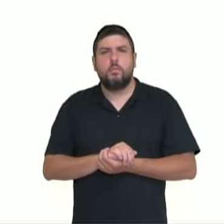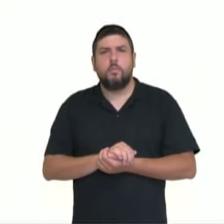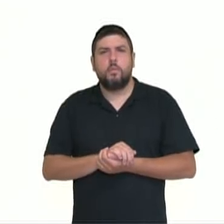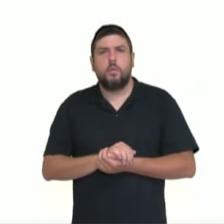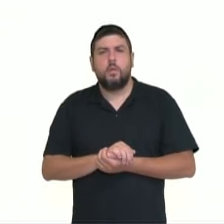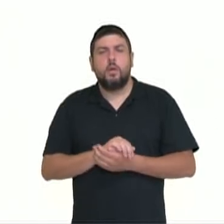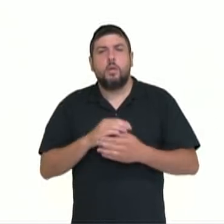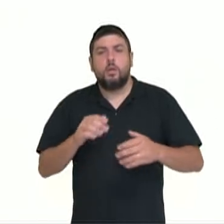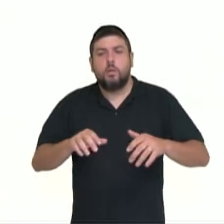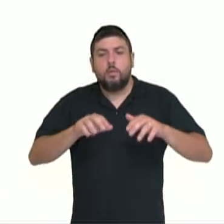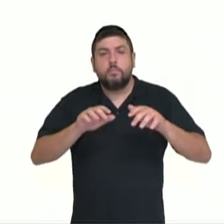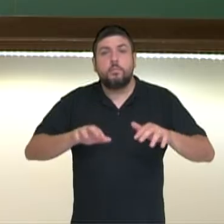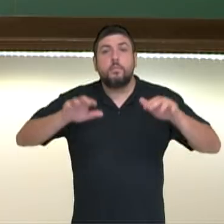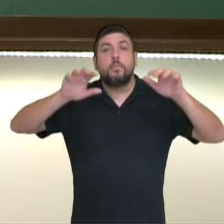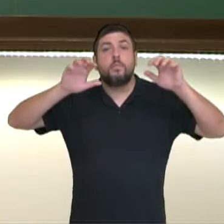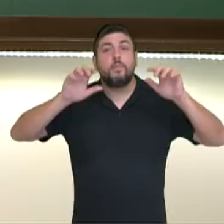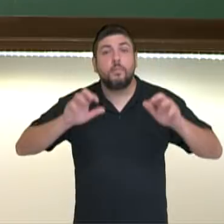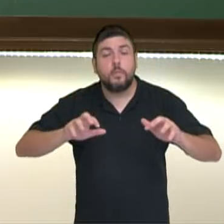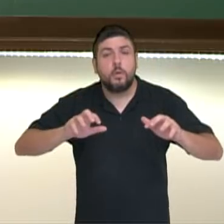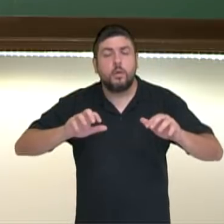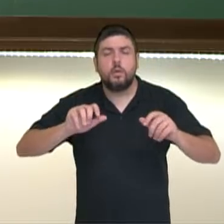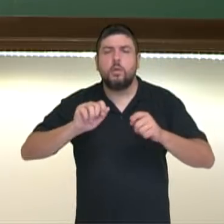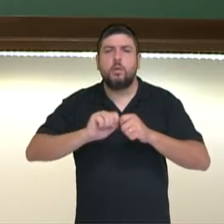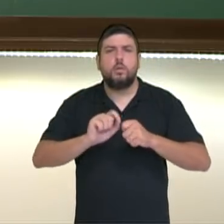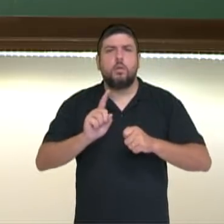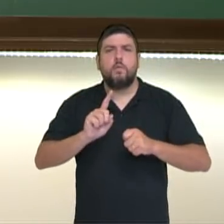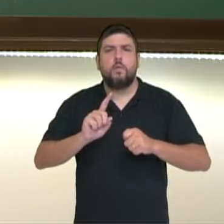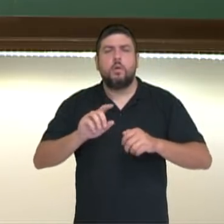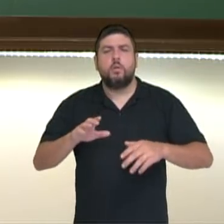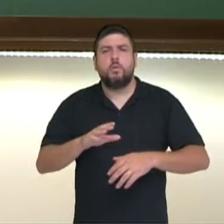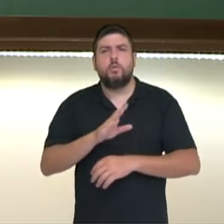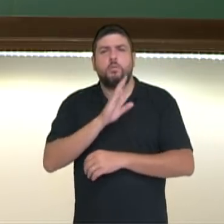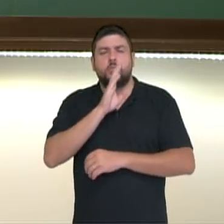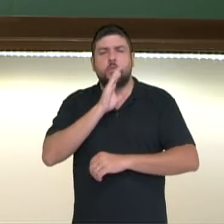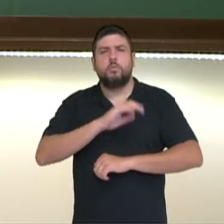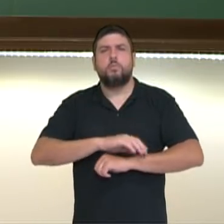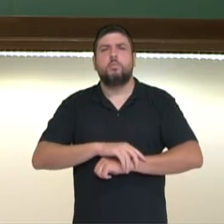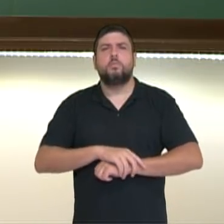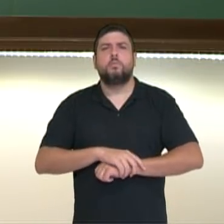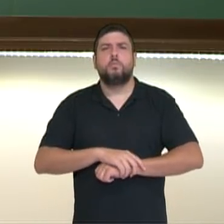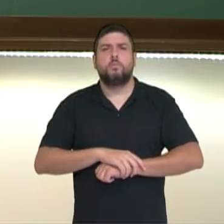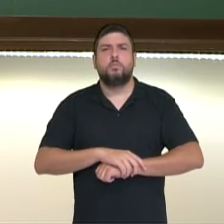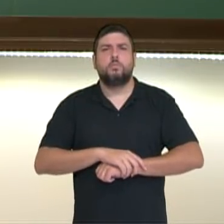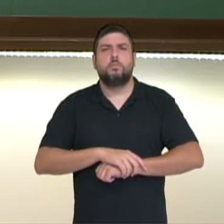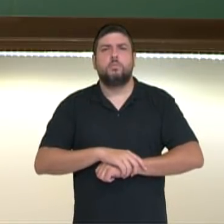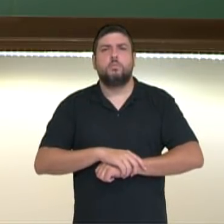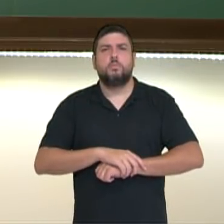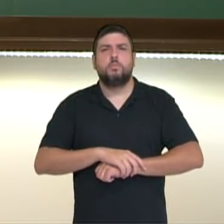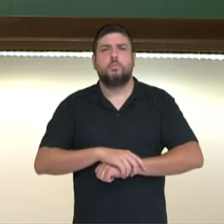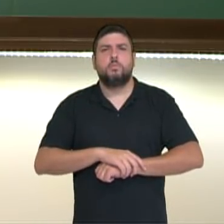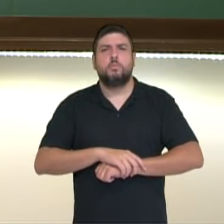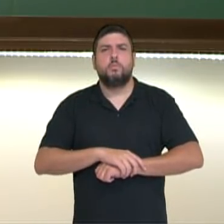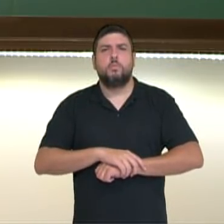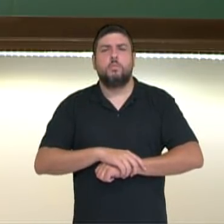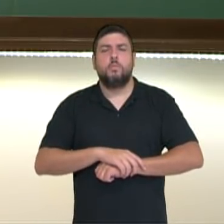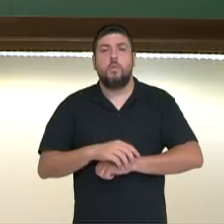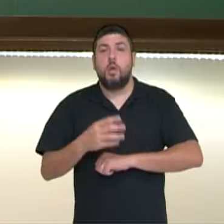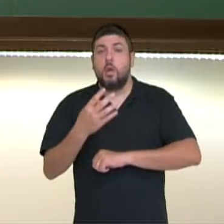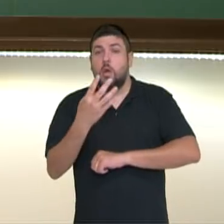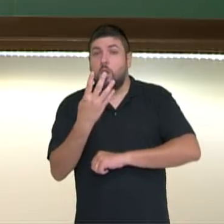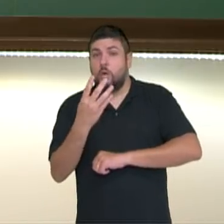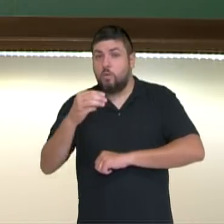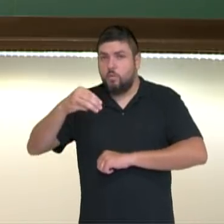tocar e não toca. Ele fica 4 minutos e 33 segundos, contados